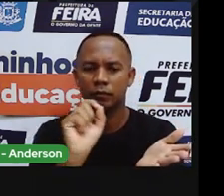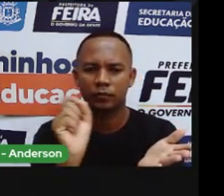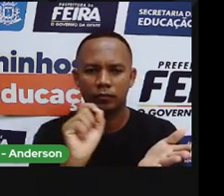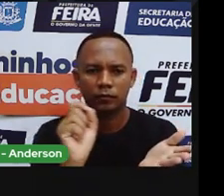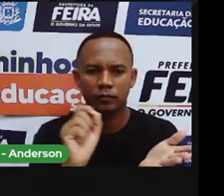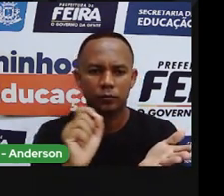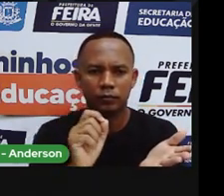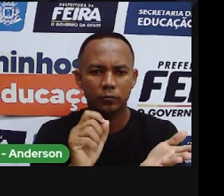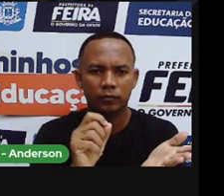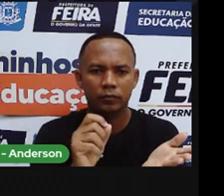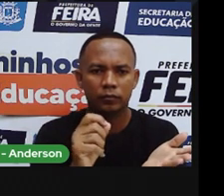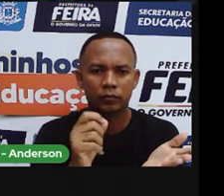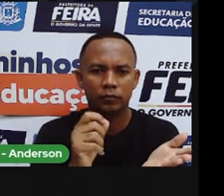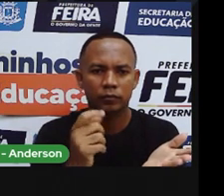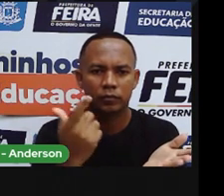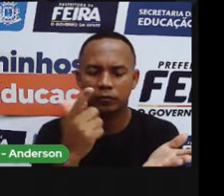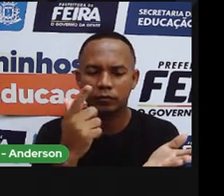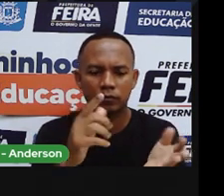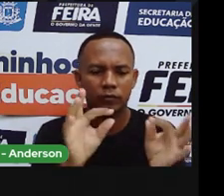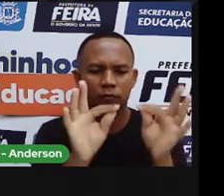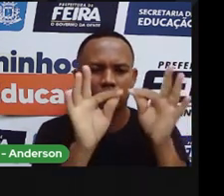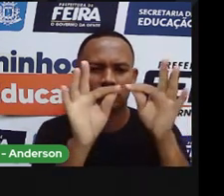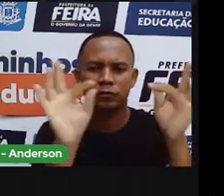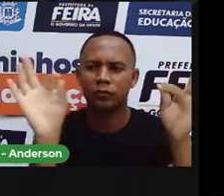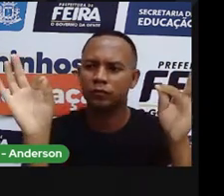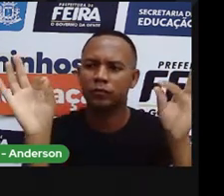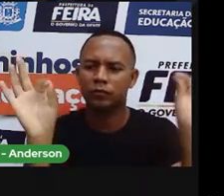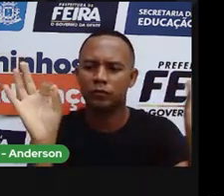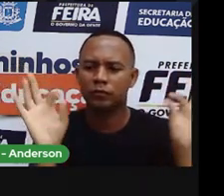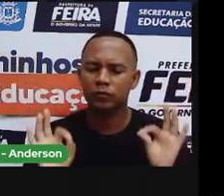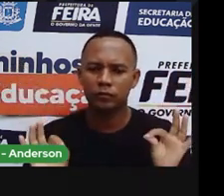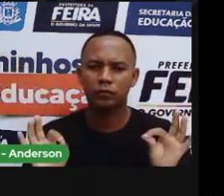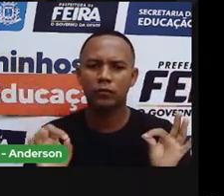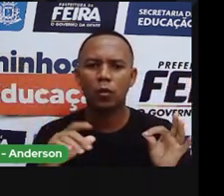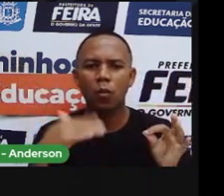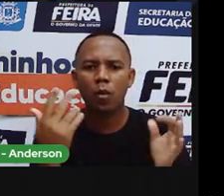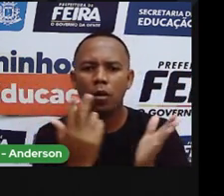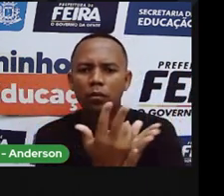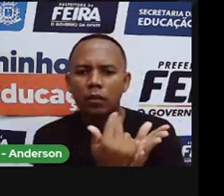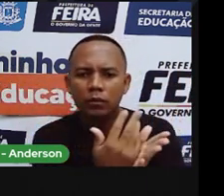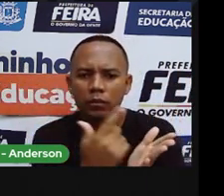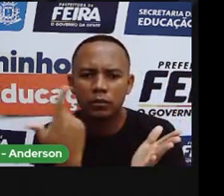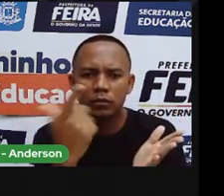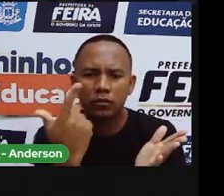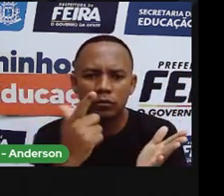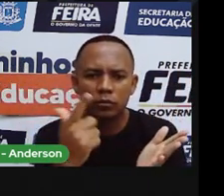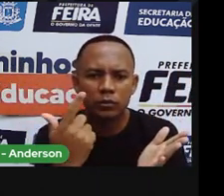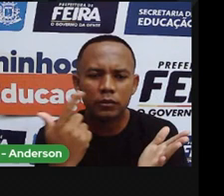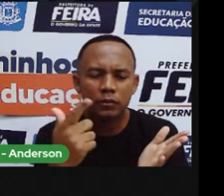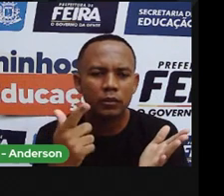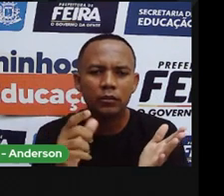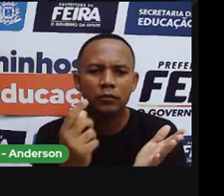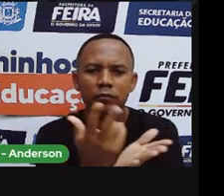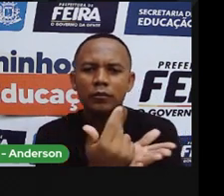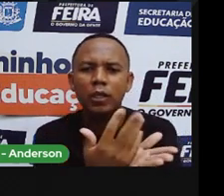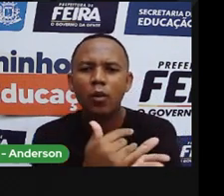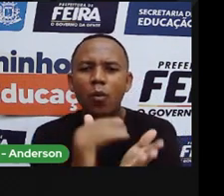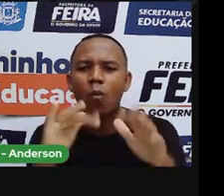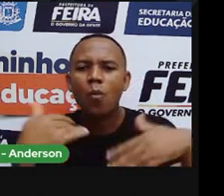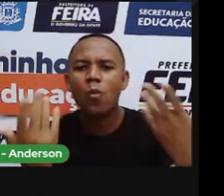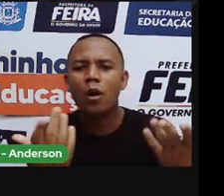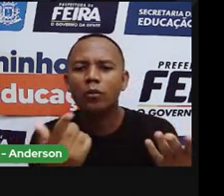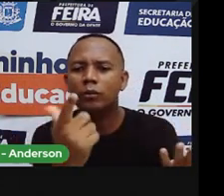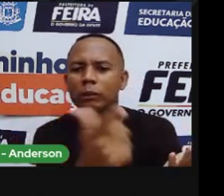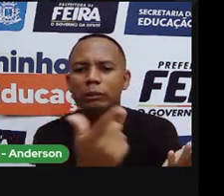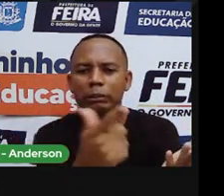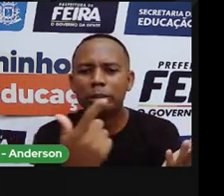né? Qual é a figura que não tem ponta? A prova até voltar aqui na questão anterior. Dessas figuras aqui, qual